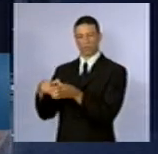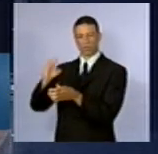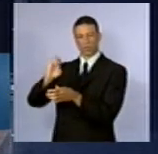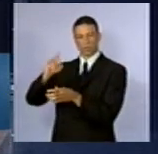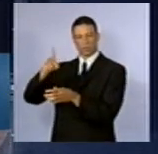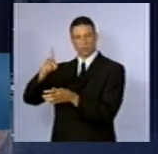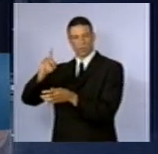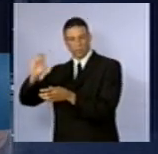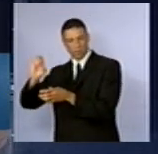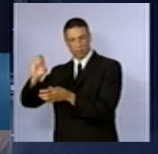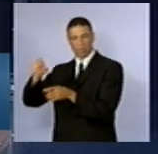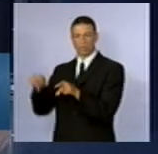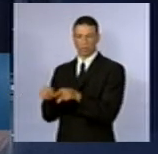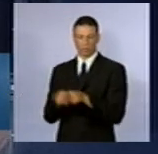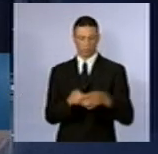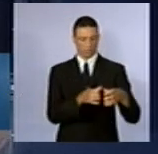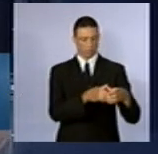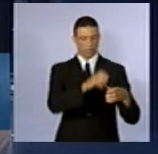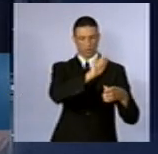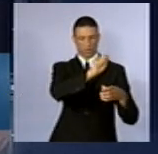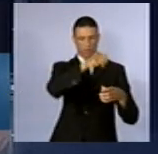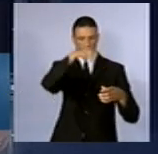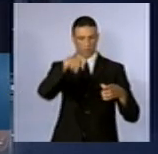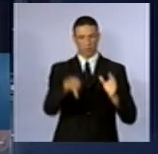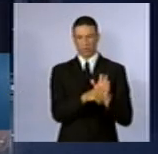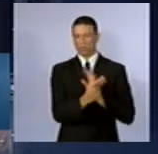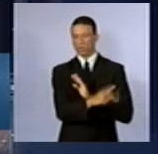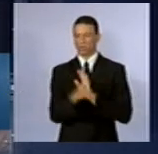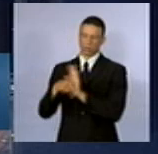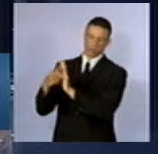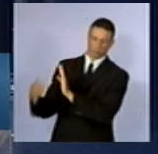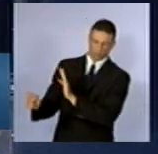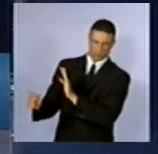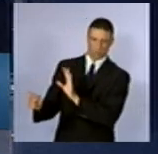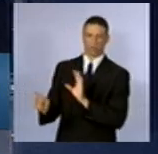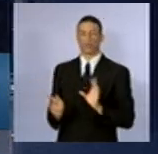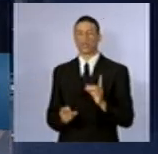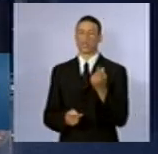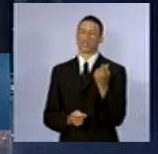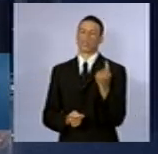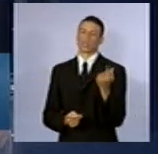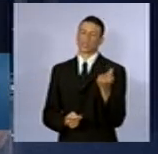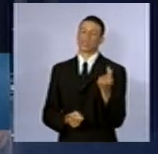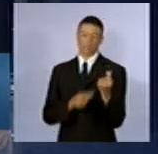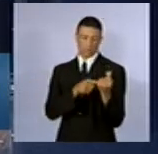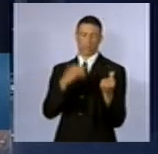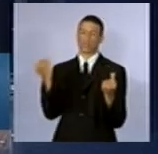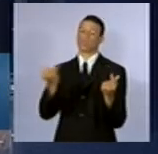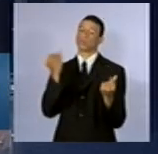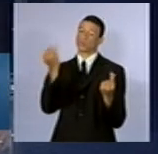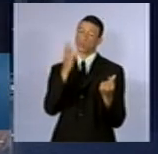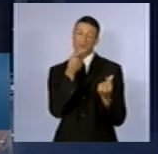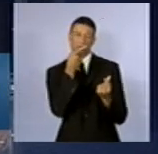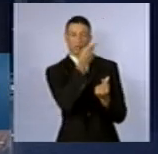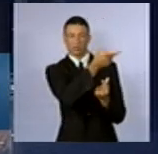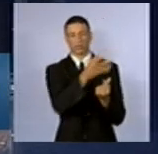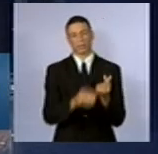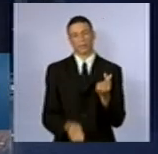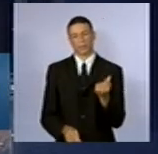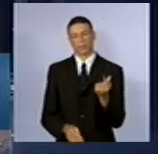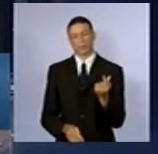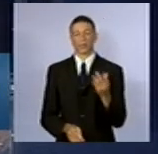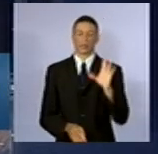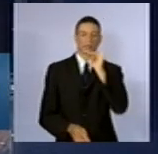da própria ANEEL. A questão custo, ela muitas vezes, ela é importante dizer o seguinte, no caso